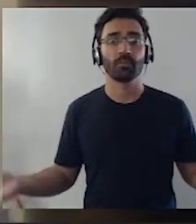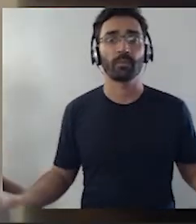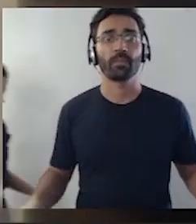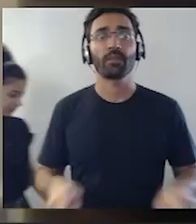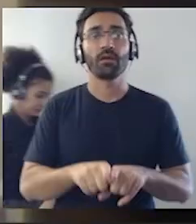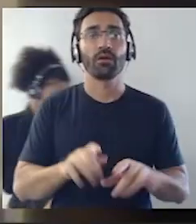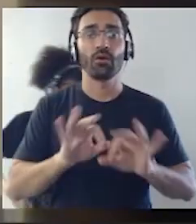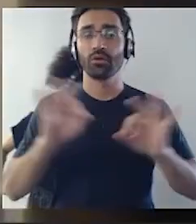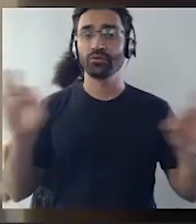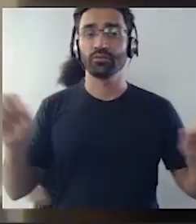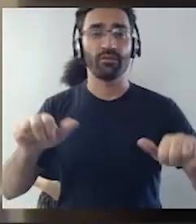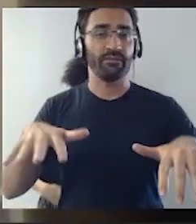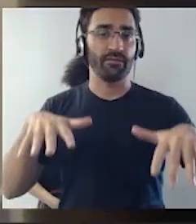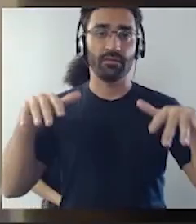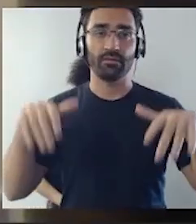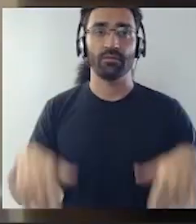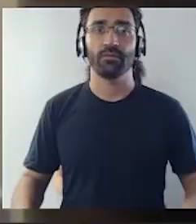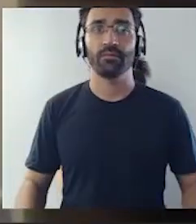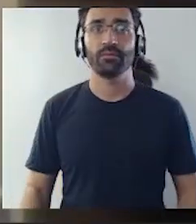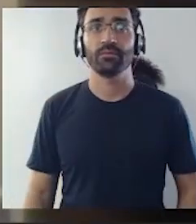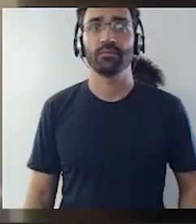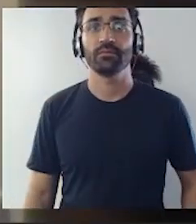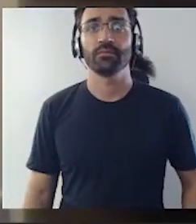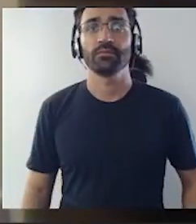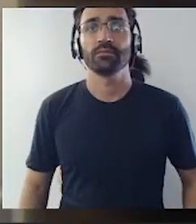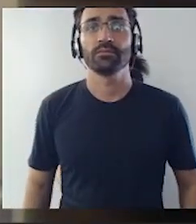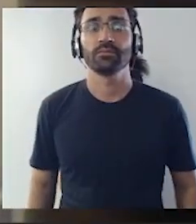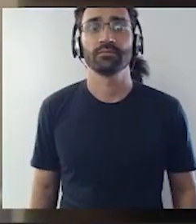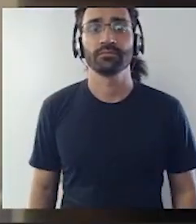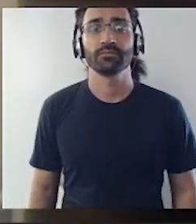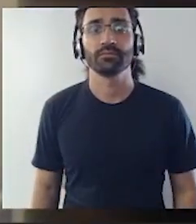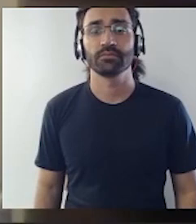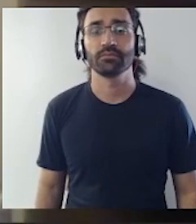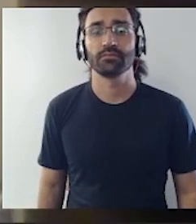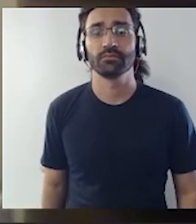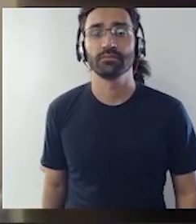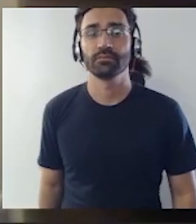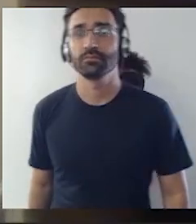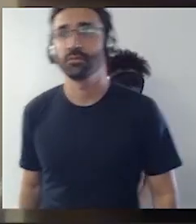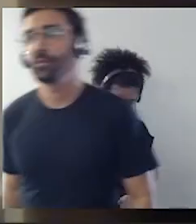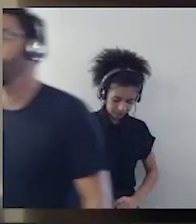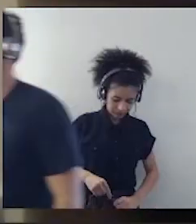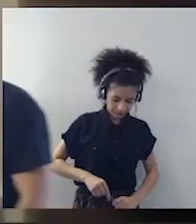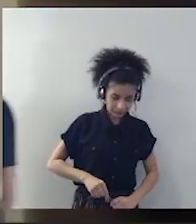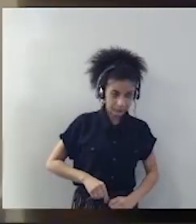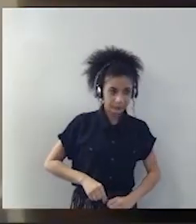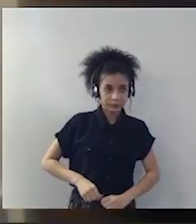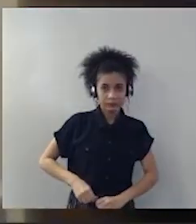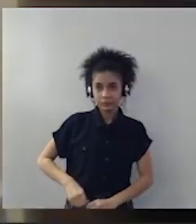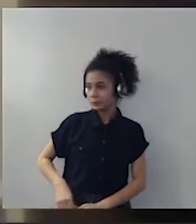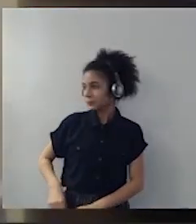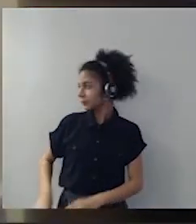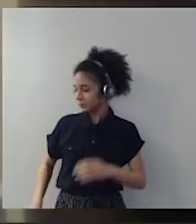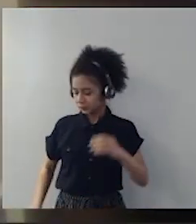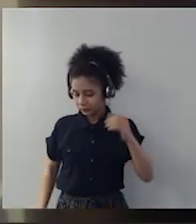um excelente evento, né, e uma boa tarde, razão pela qual encerro o